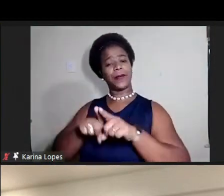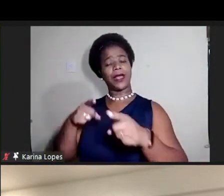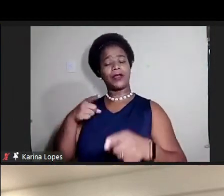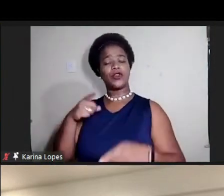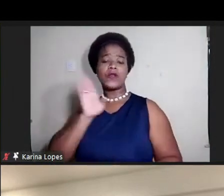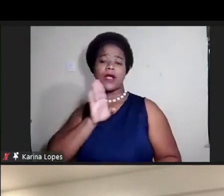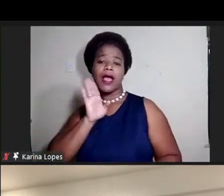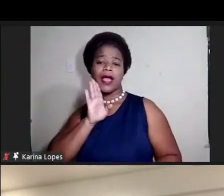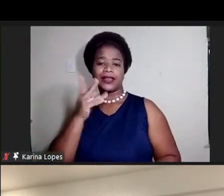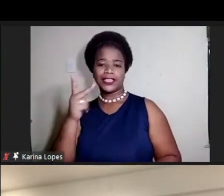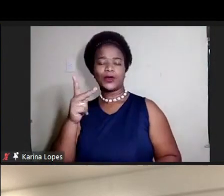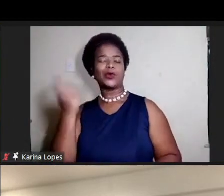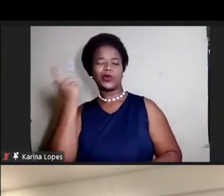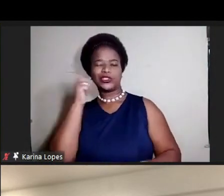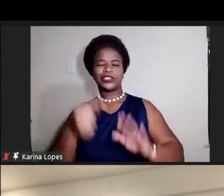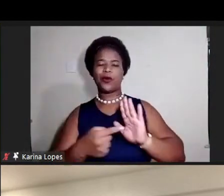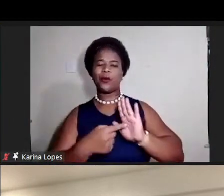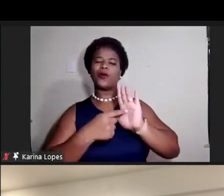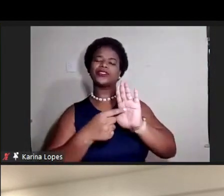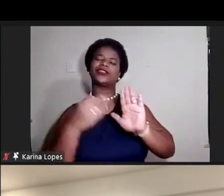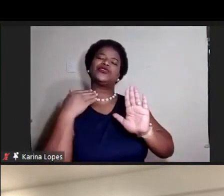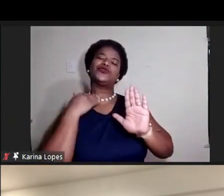nacionalmente.